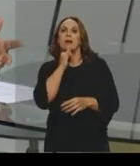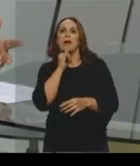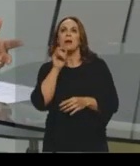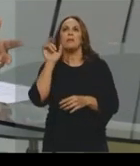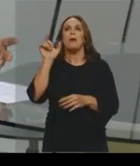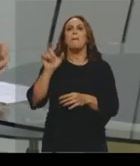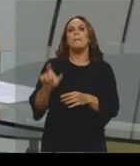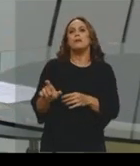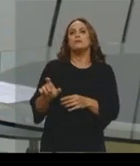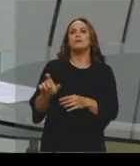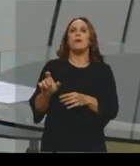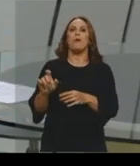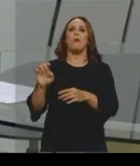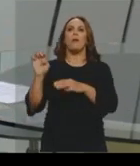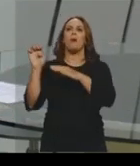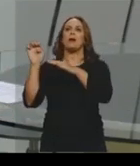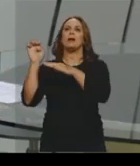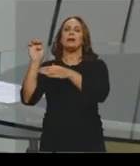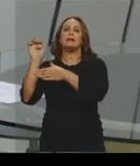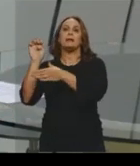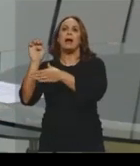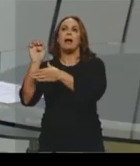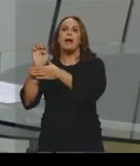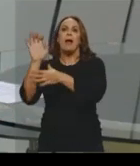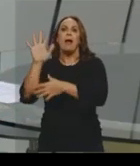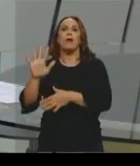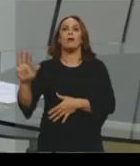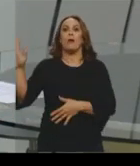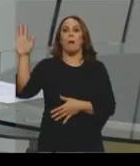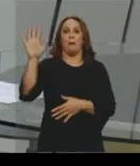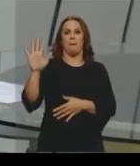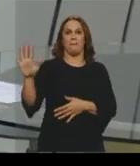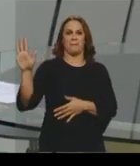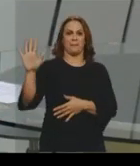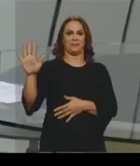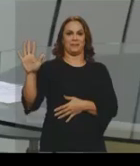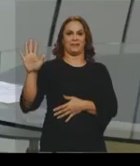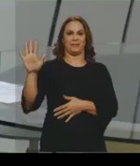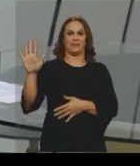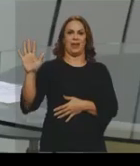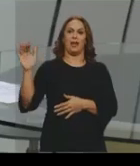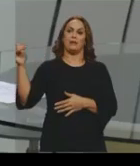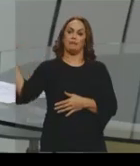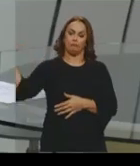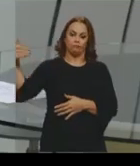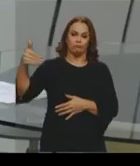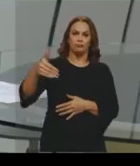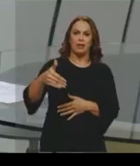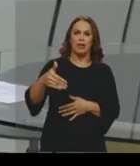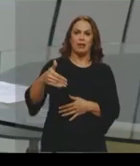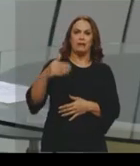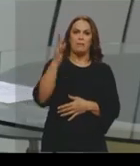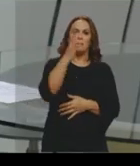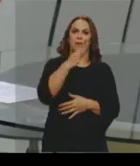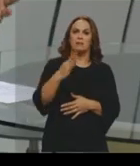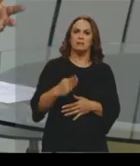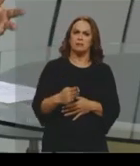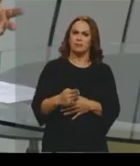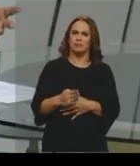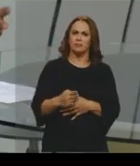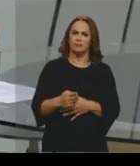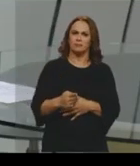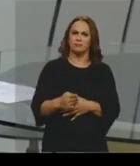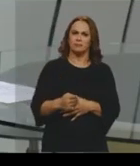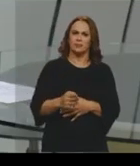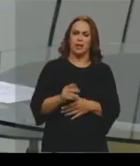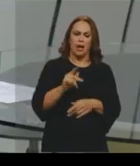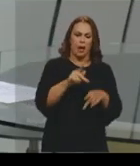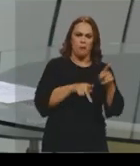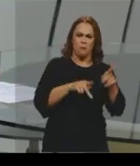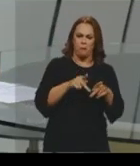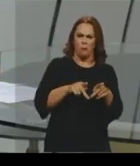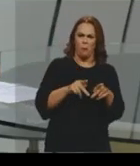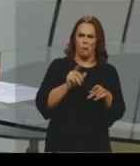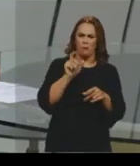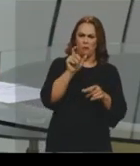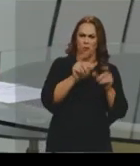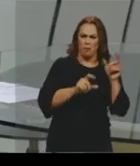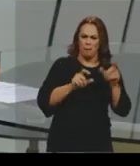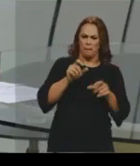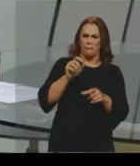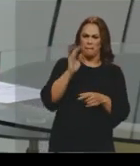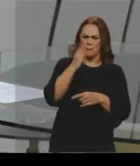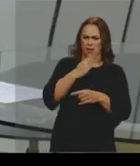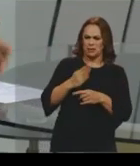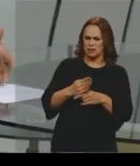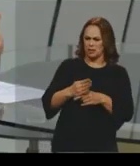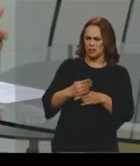lá recentemente, sempre naquela perspectiva de que, além de ser um indivíduo de cultura, de costumes diferentes, ele estaria ali